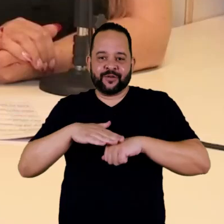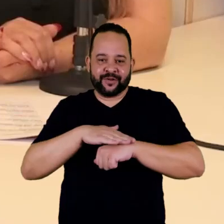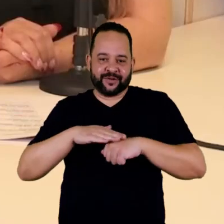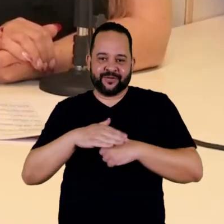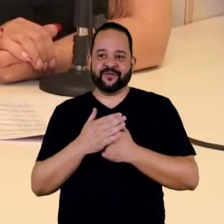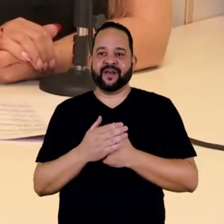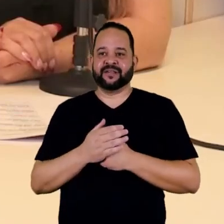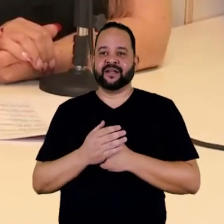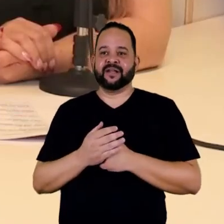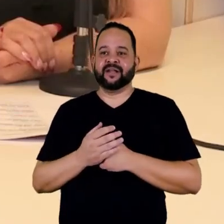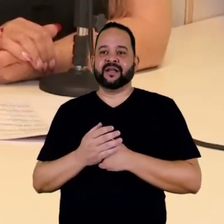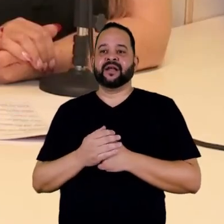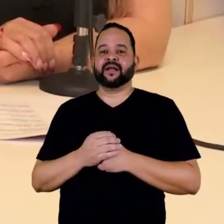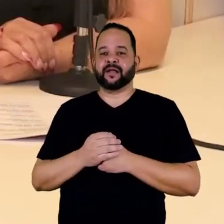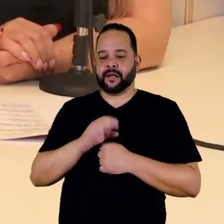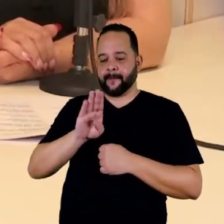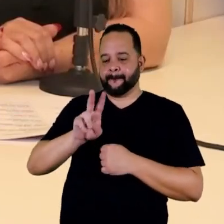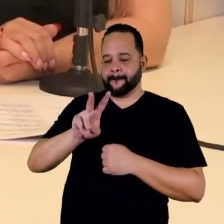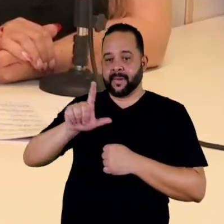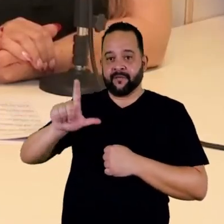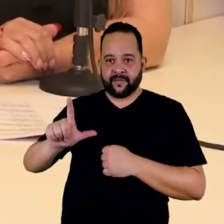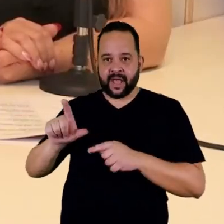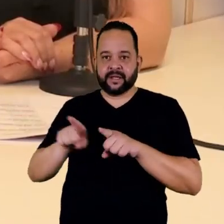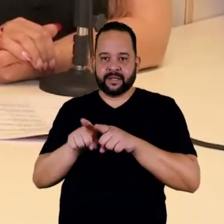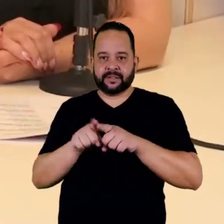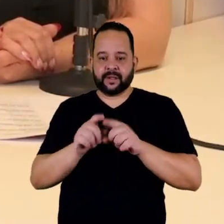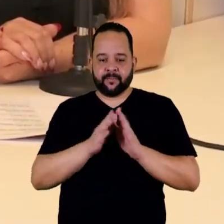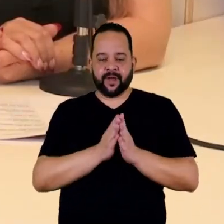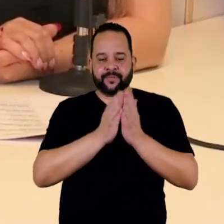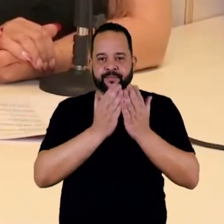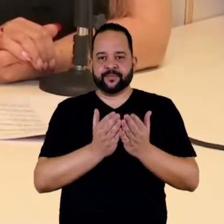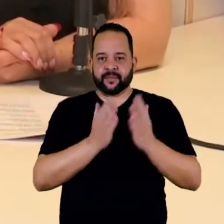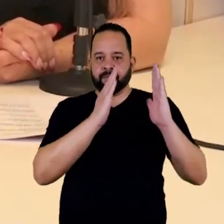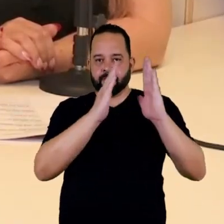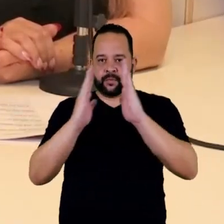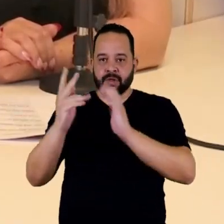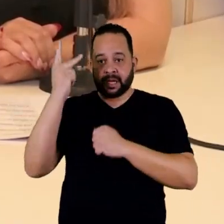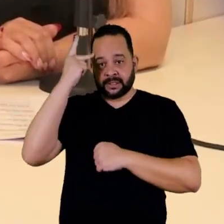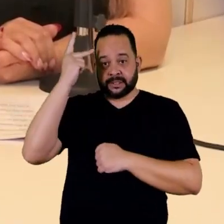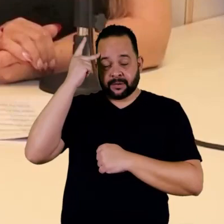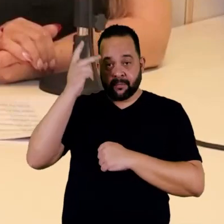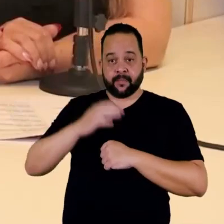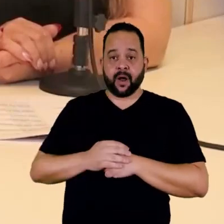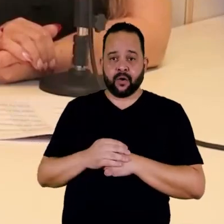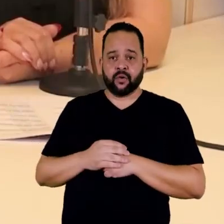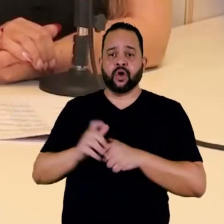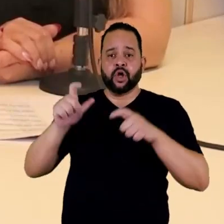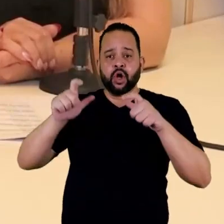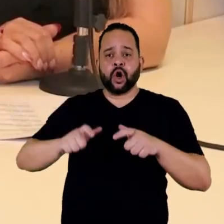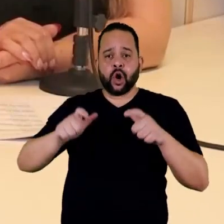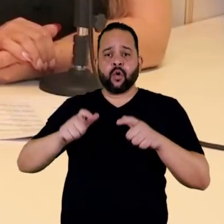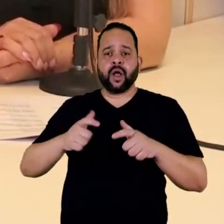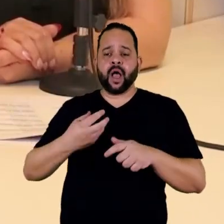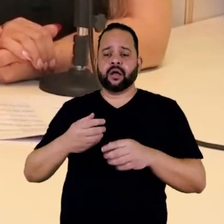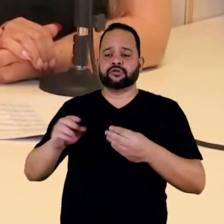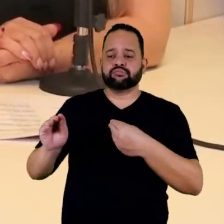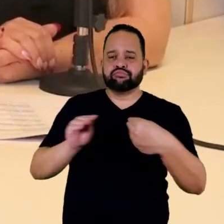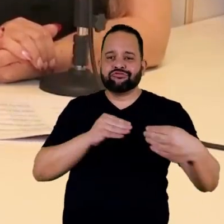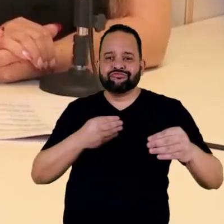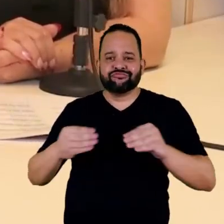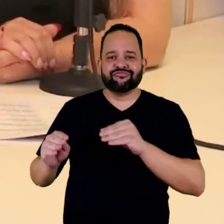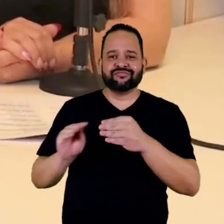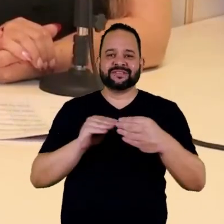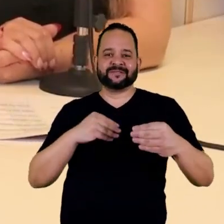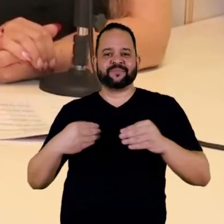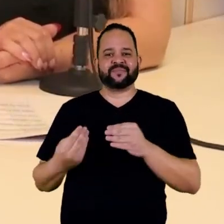bate-papo nós vios que tanto a bvl quanto a biblioteca de São Paulo são bibliotecas vivas